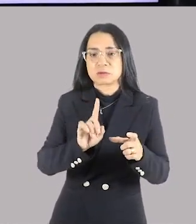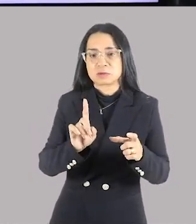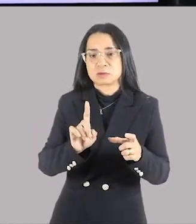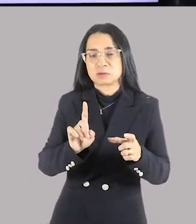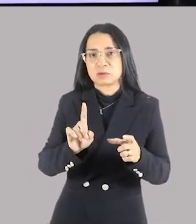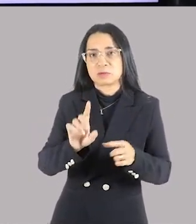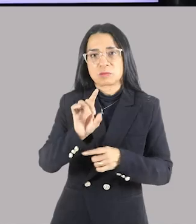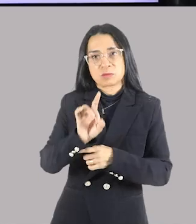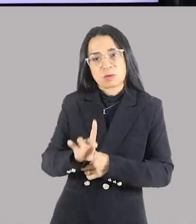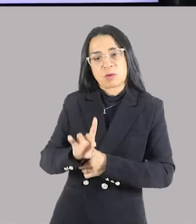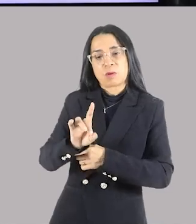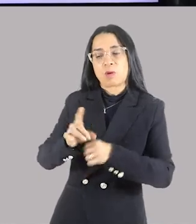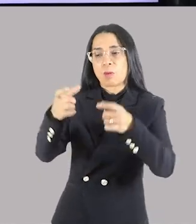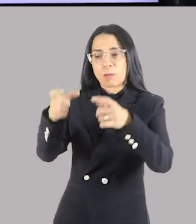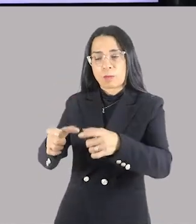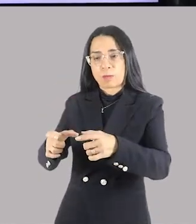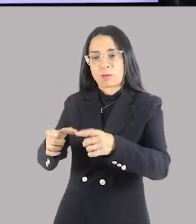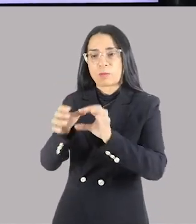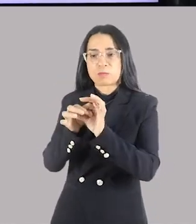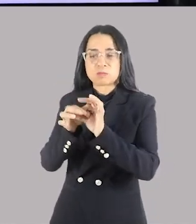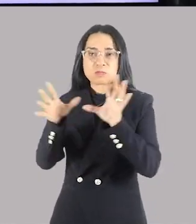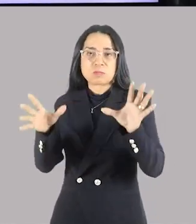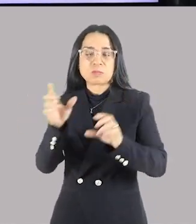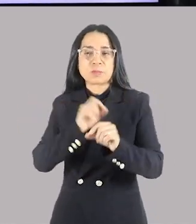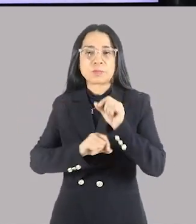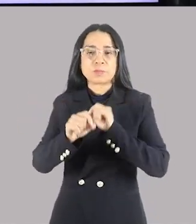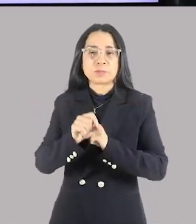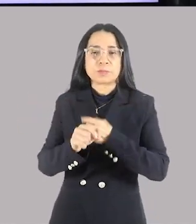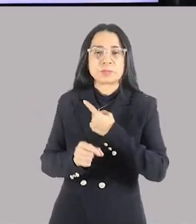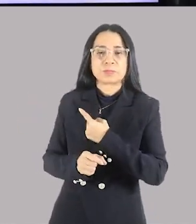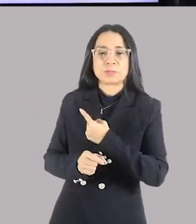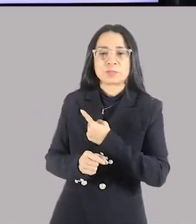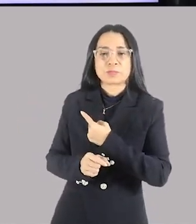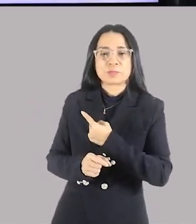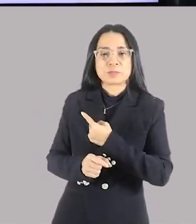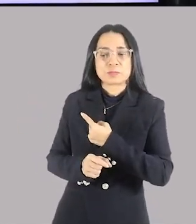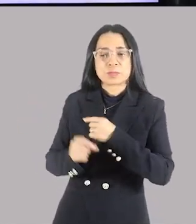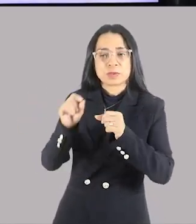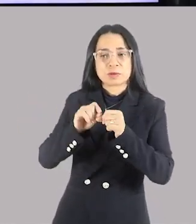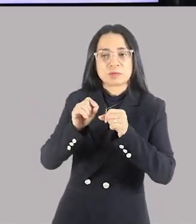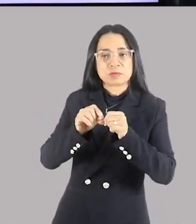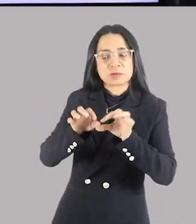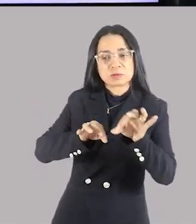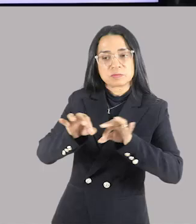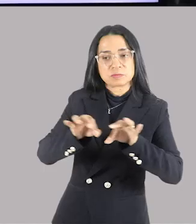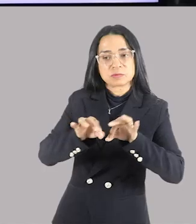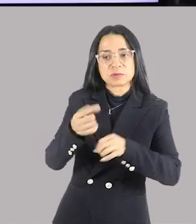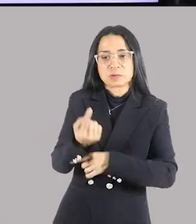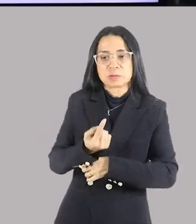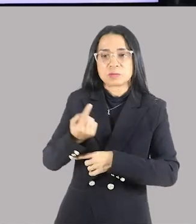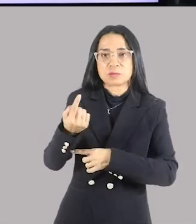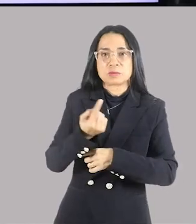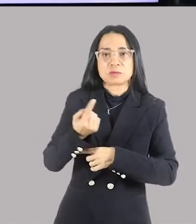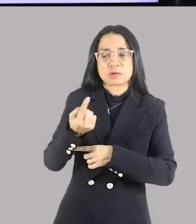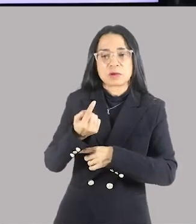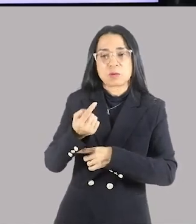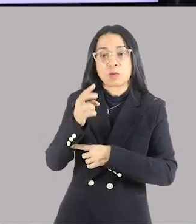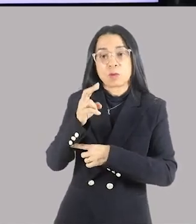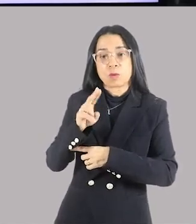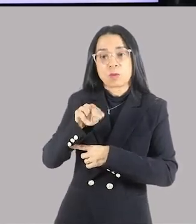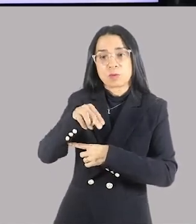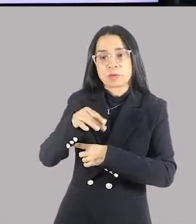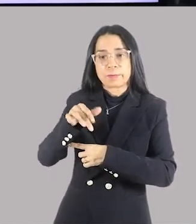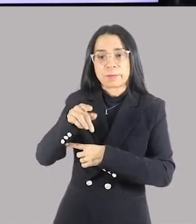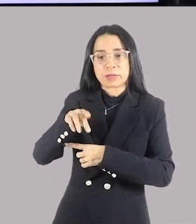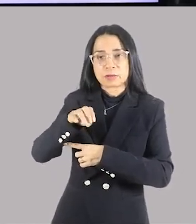é órgão independente, e aqui, quanto à atuação funcional, é órgão singular, é órgão unipessoal,